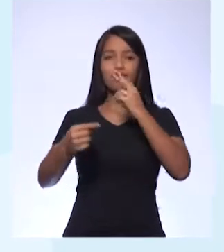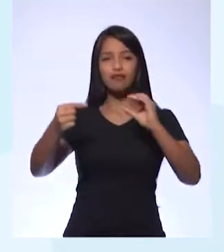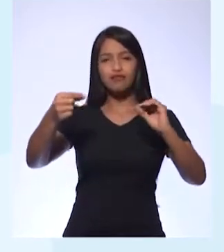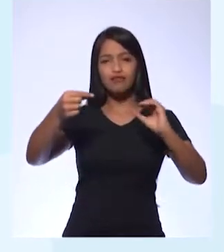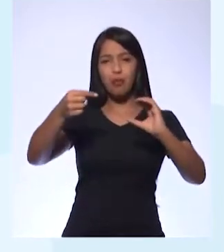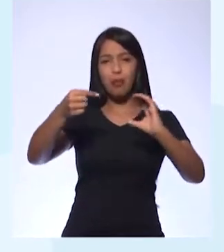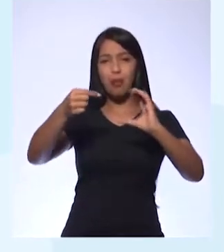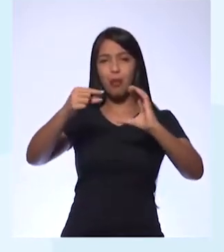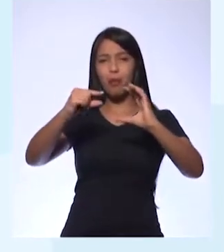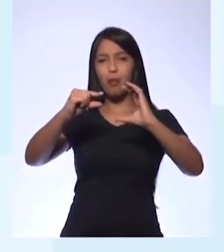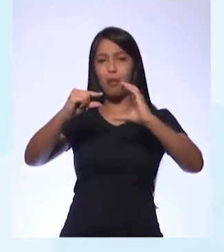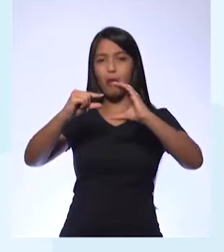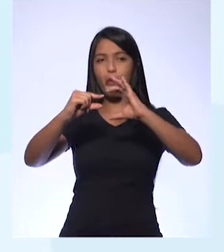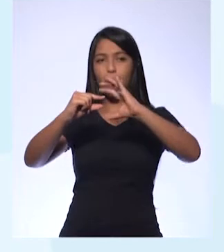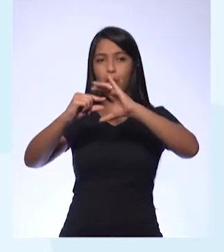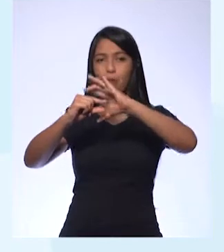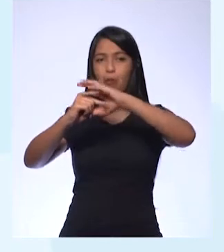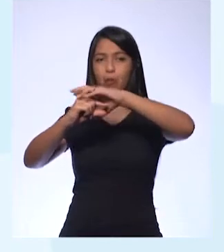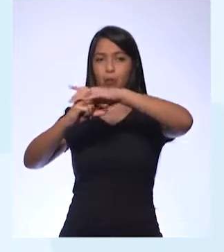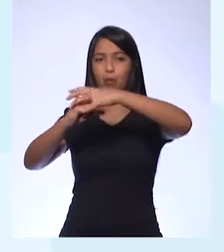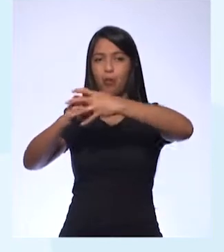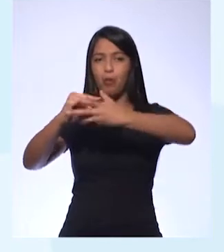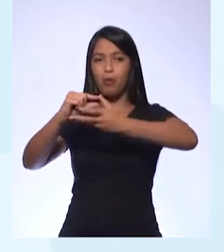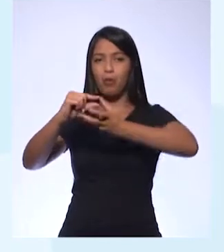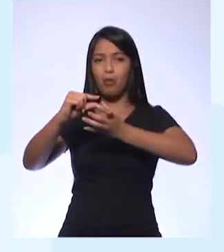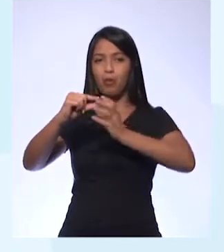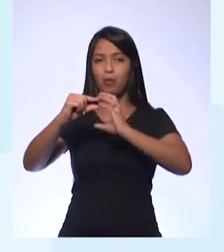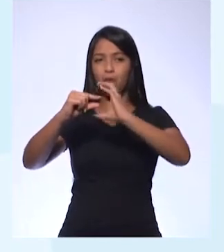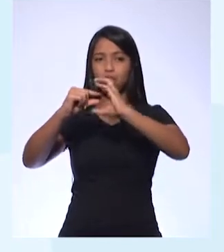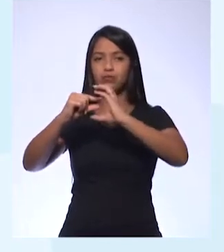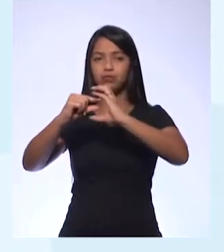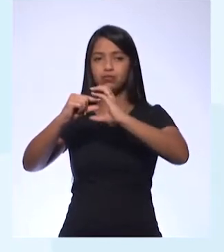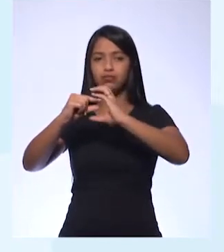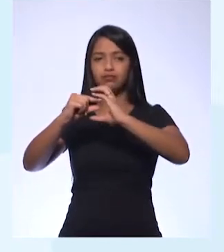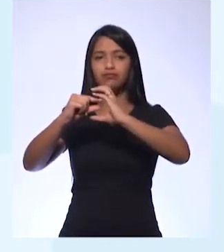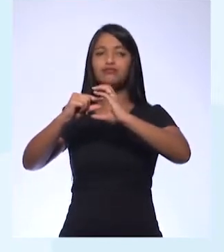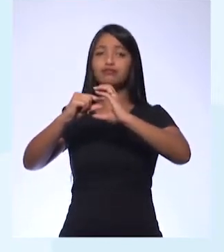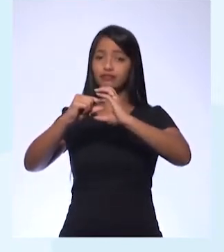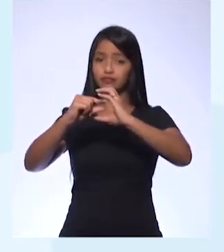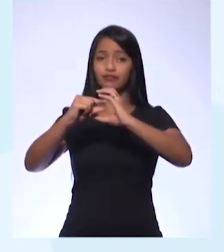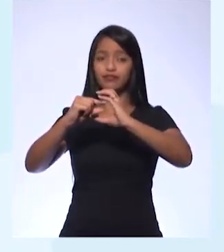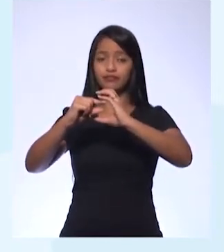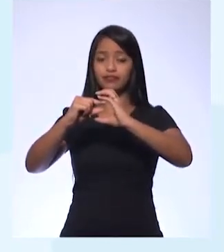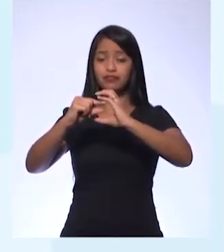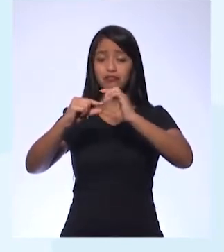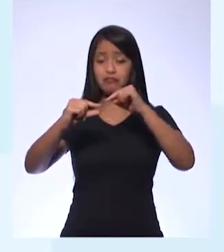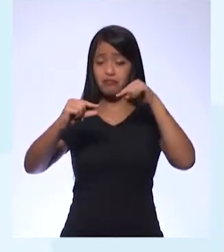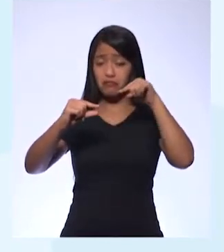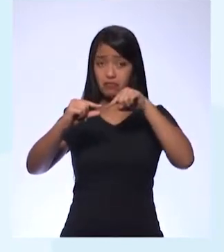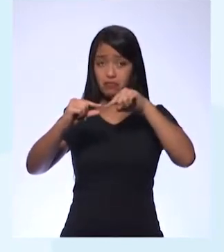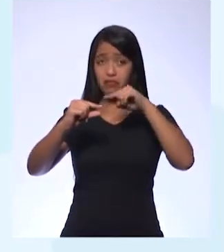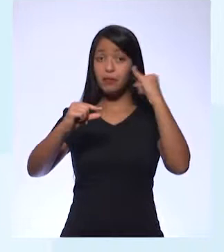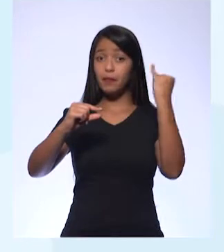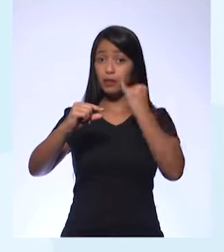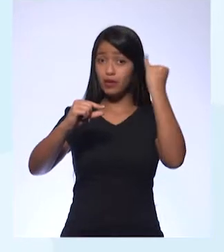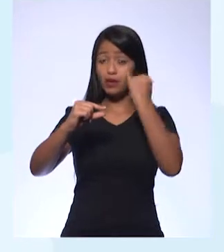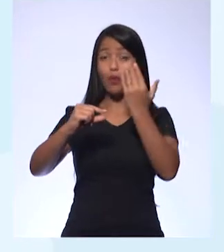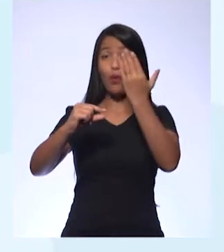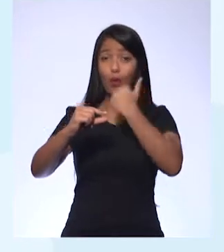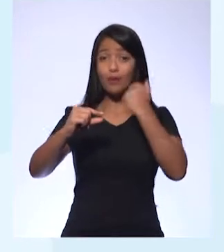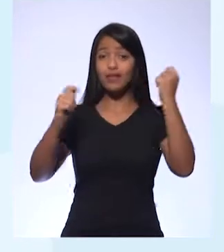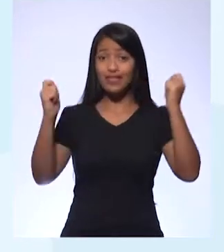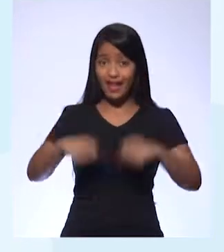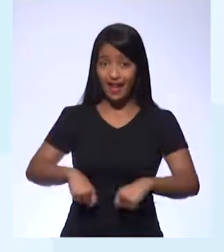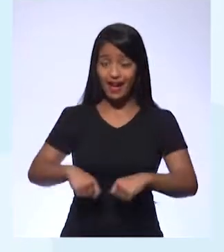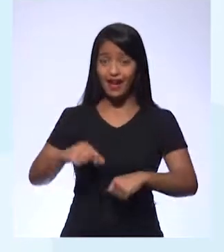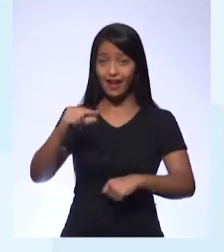pseudópode, tá bom? E aí ela vai englobar. Tá? Se for importante para ela, se isso for servir como alimento,